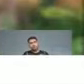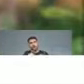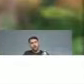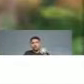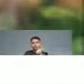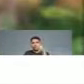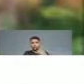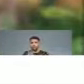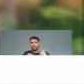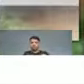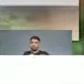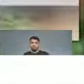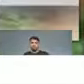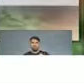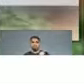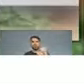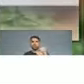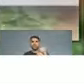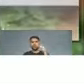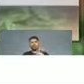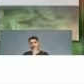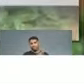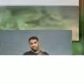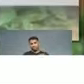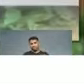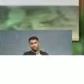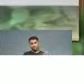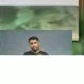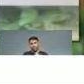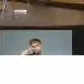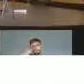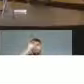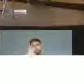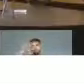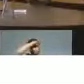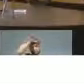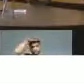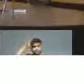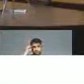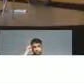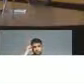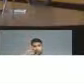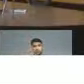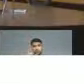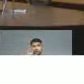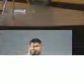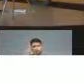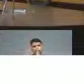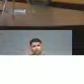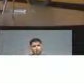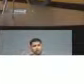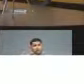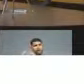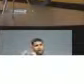a segurança jurídica necessária para formalizar e fazer com que esse mercado aconteça o fórum Segue até esta sexta-feira